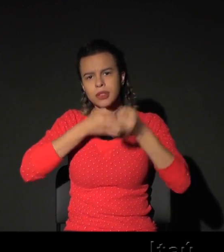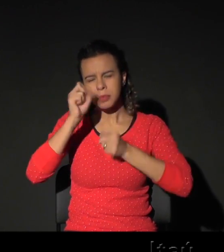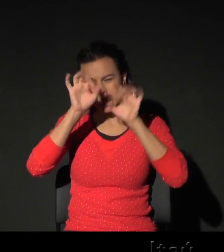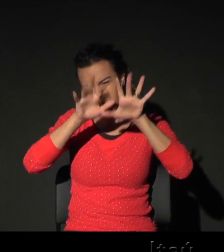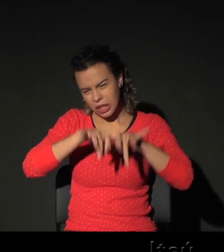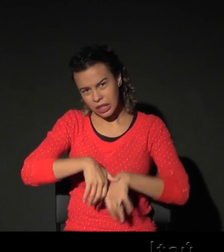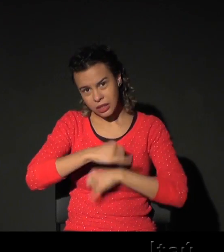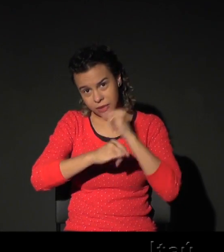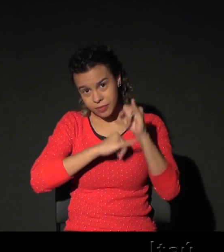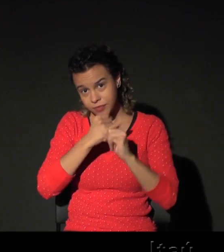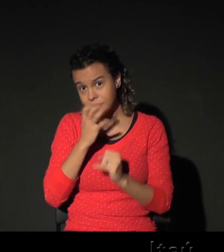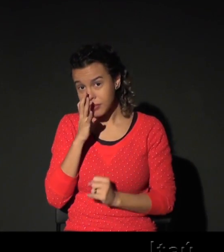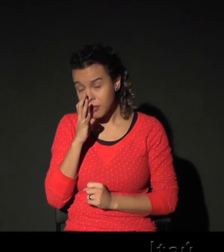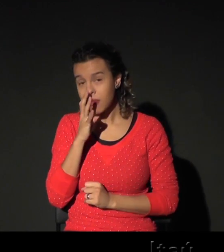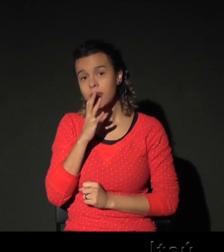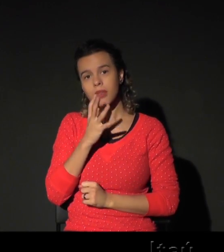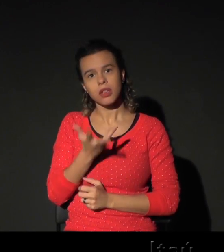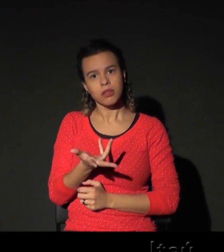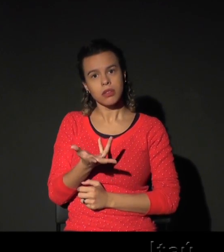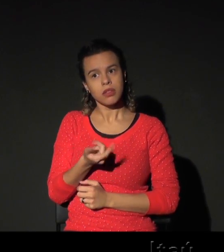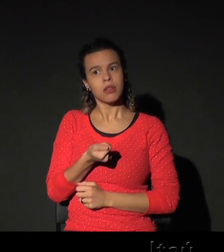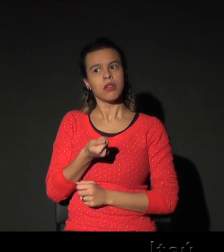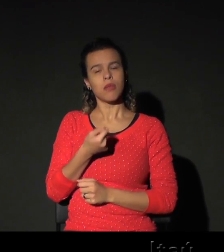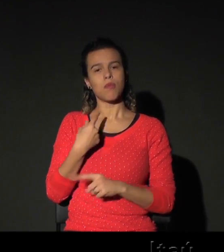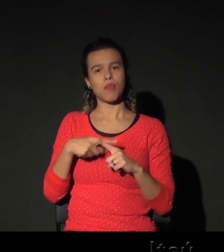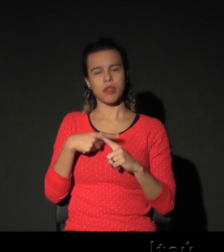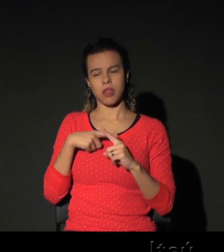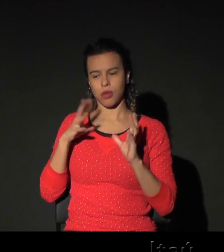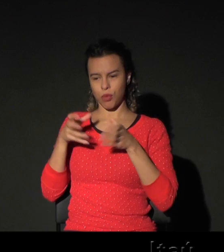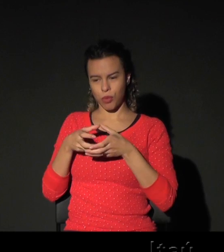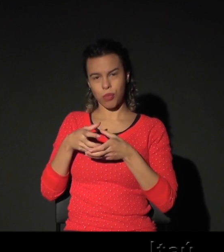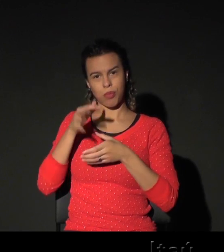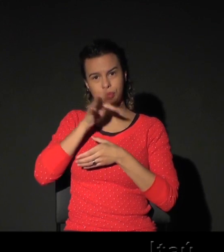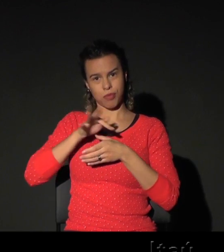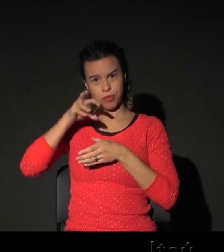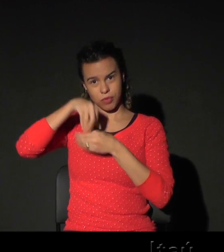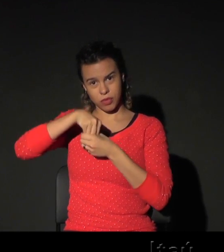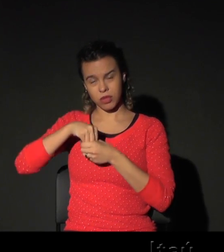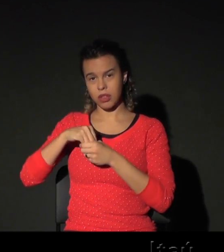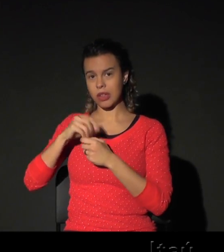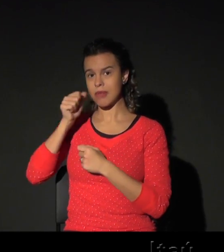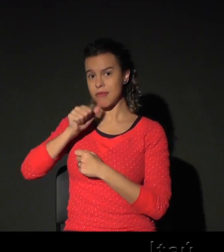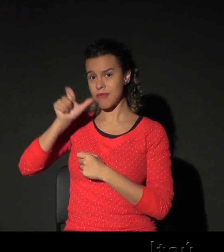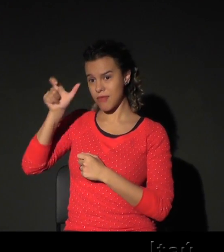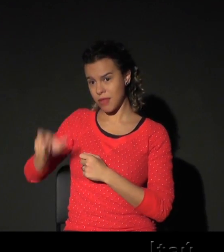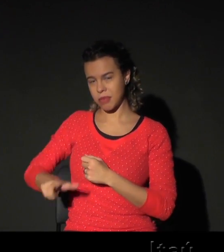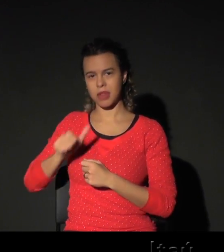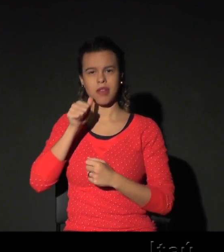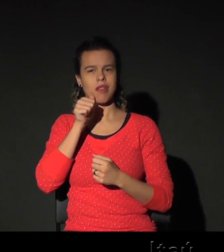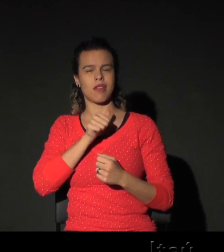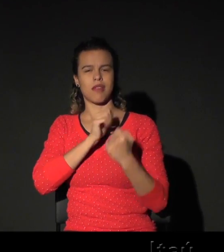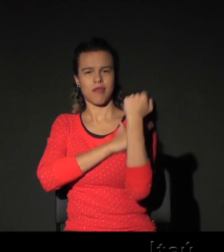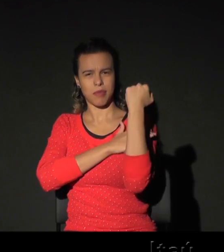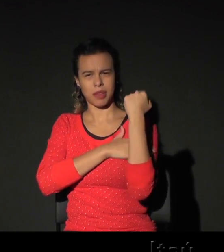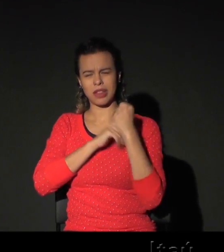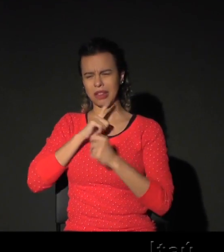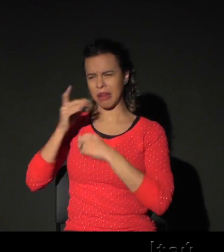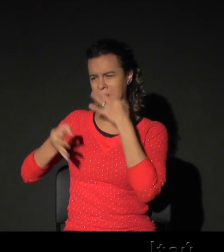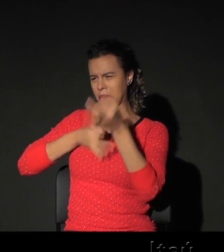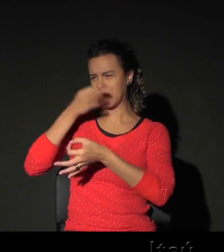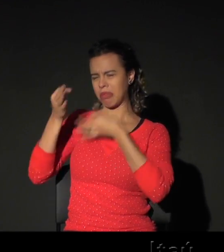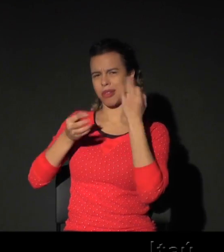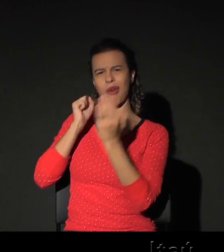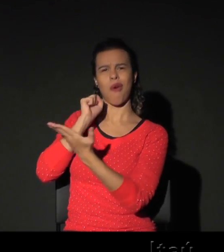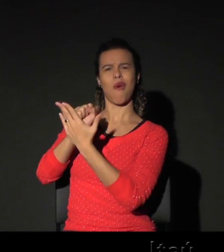é incrível como mesmo eh enfim né em grupos universitários a questão do feminino do feminista ela passa por uma série de clichês que muitas